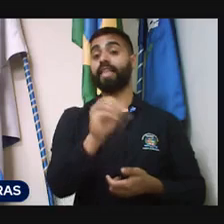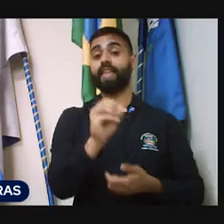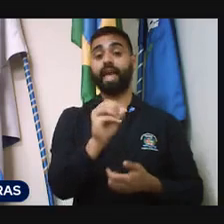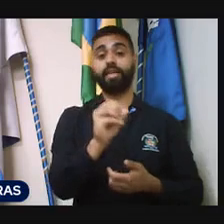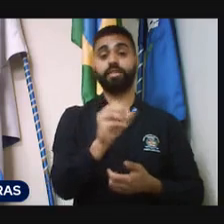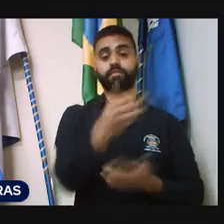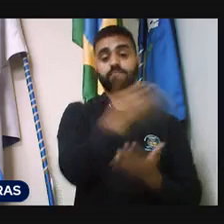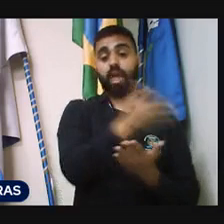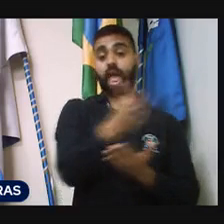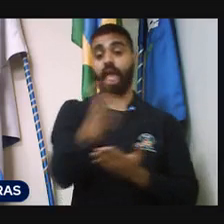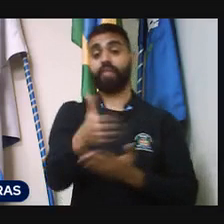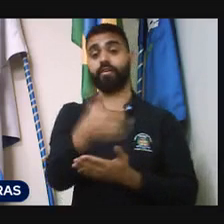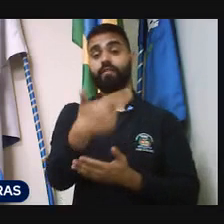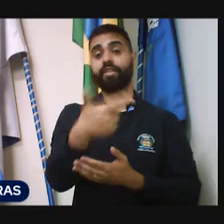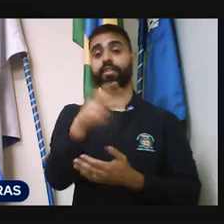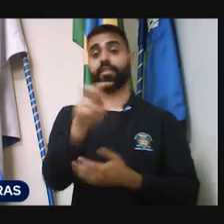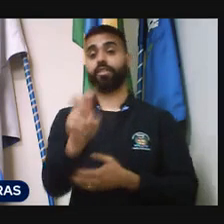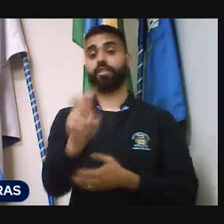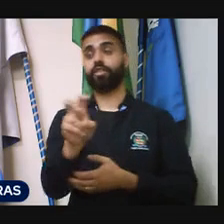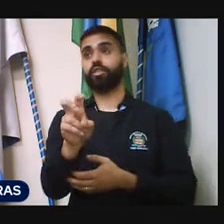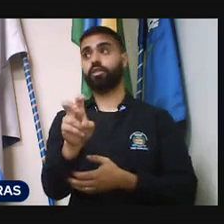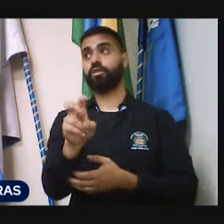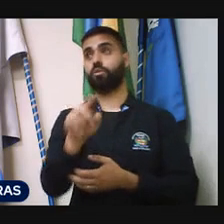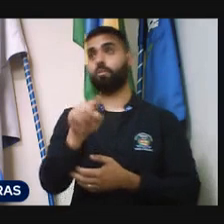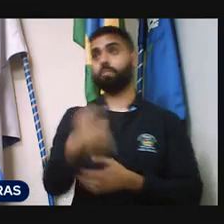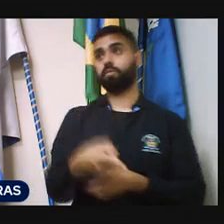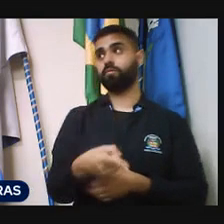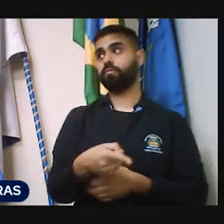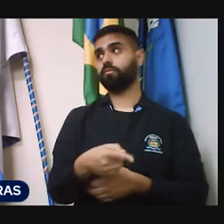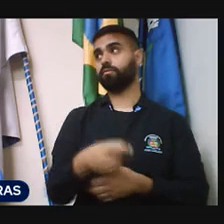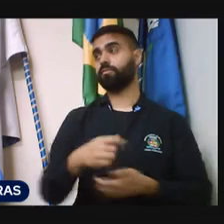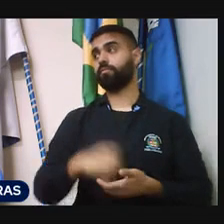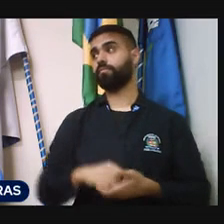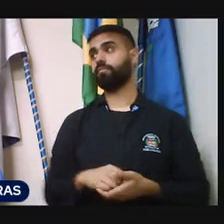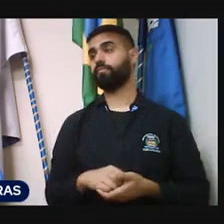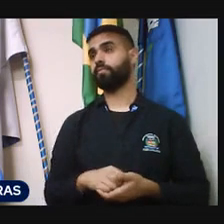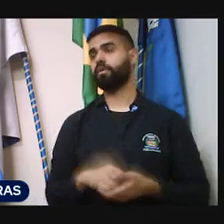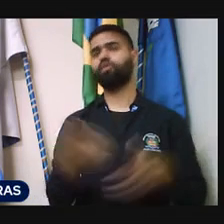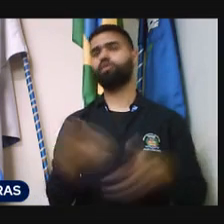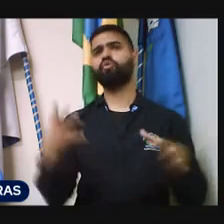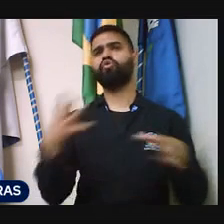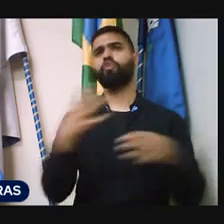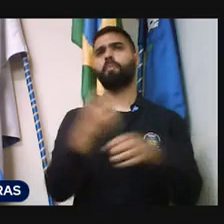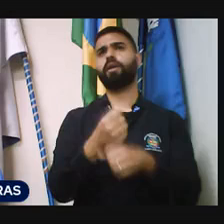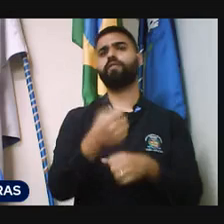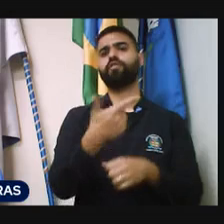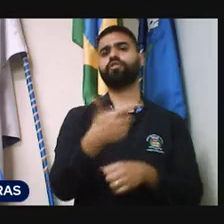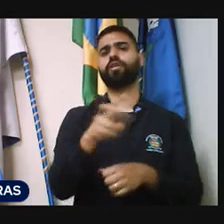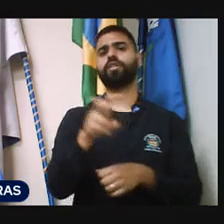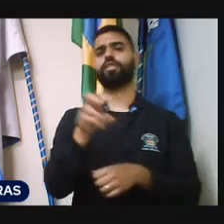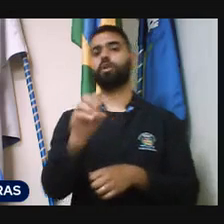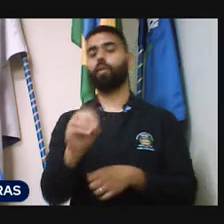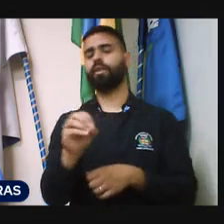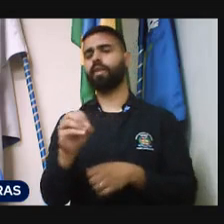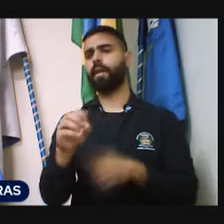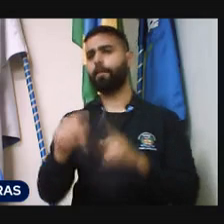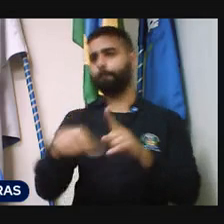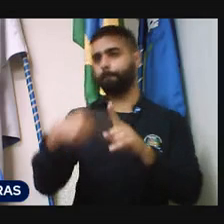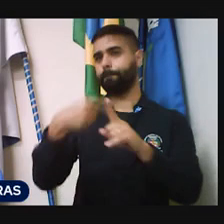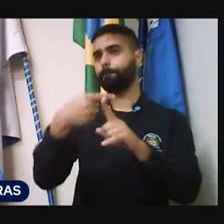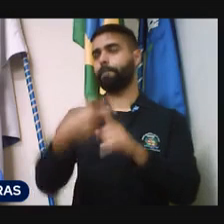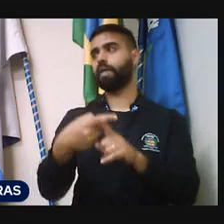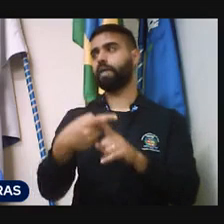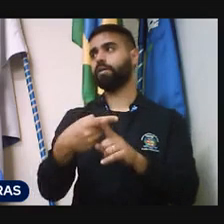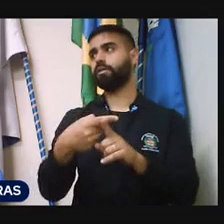de 25 dentro dos dois biênios então de um total de 250 mais